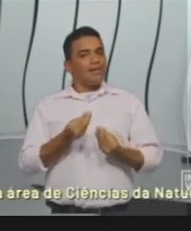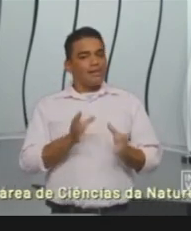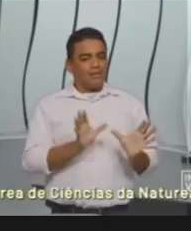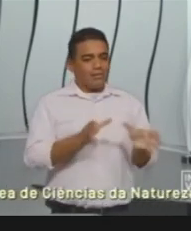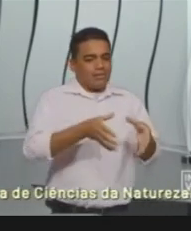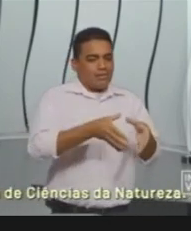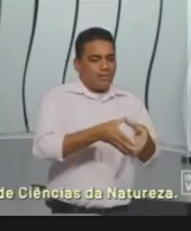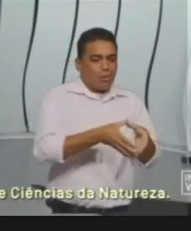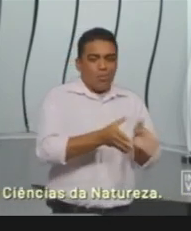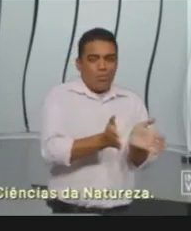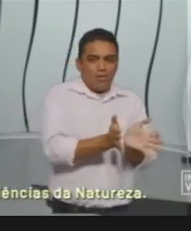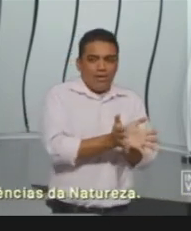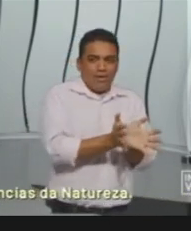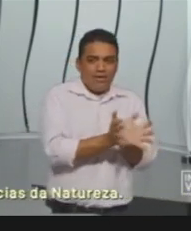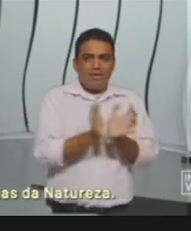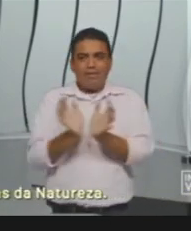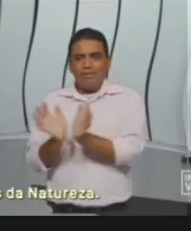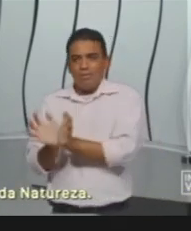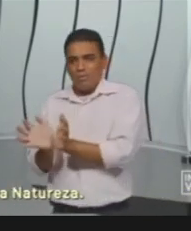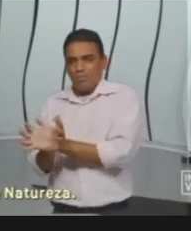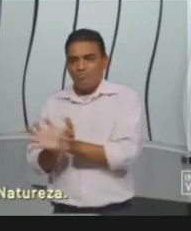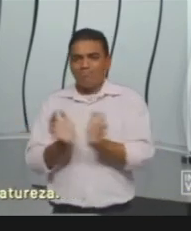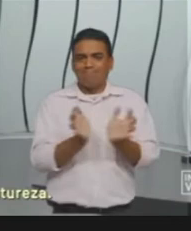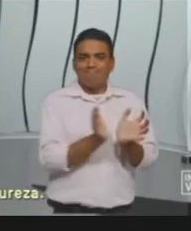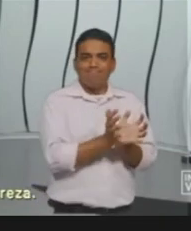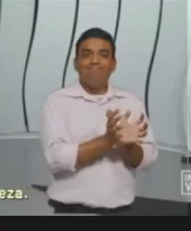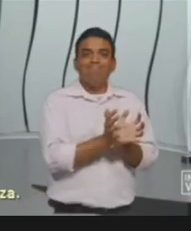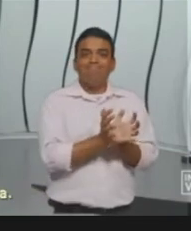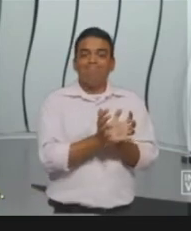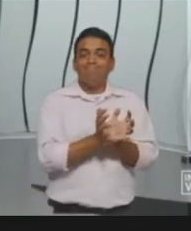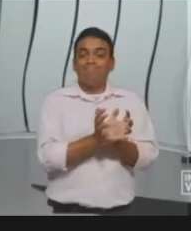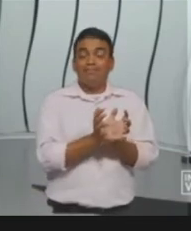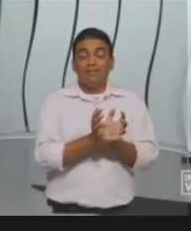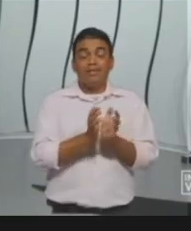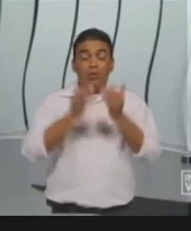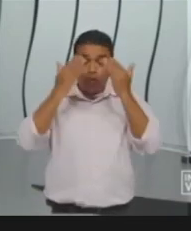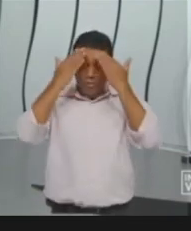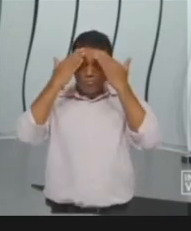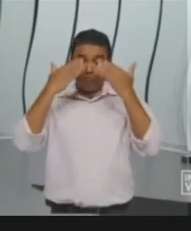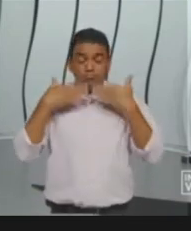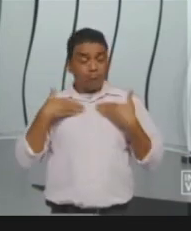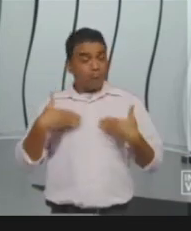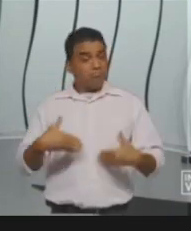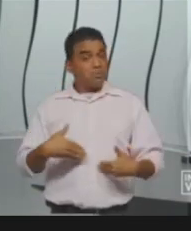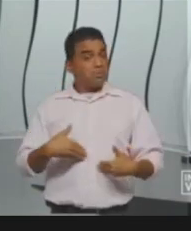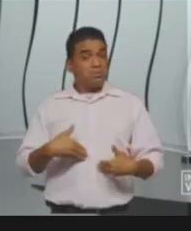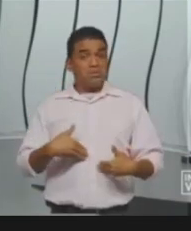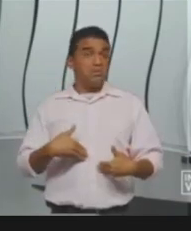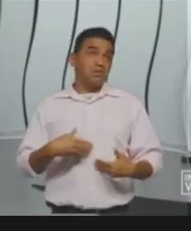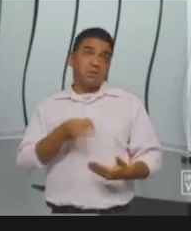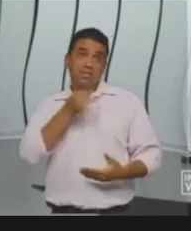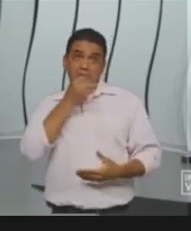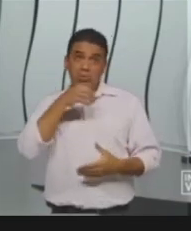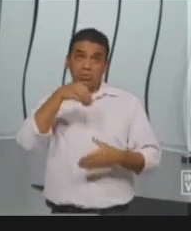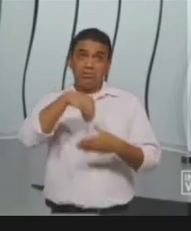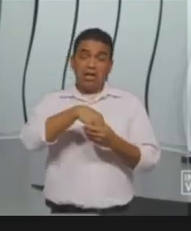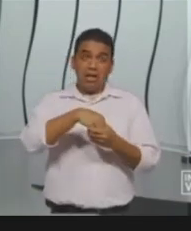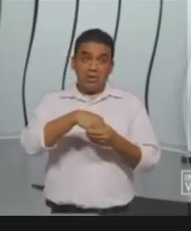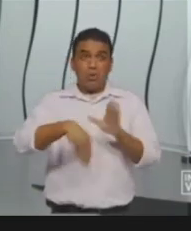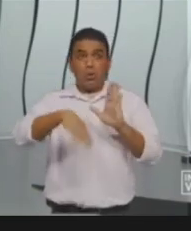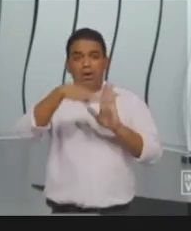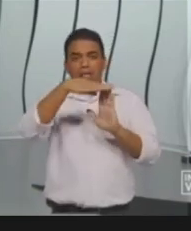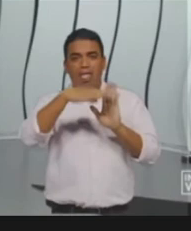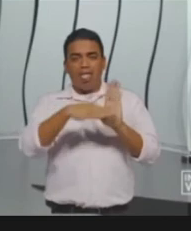que o modo de sustentação ele não tem tanto valor taxonômico, porque essa classificação